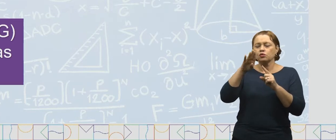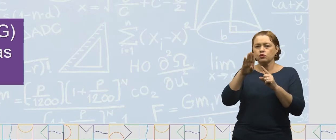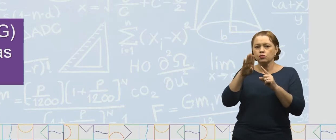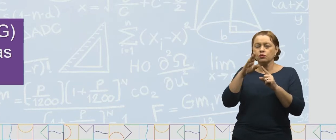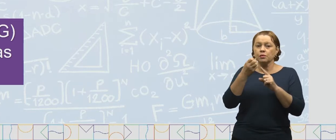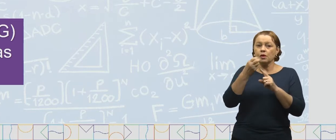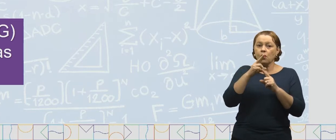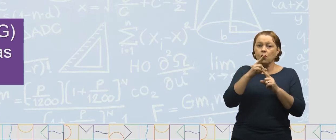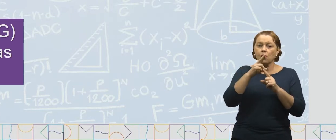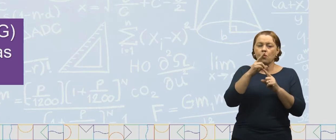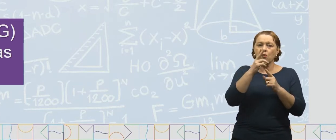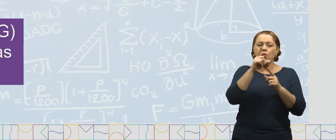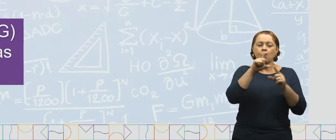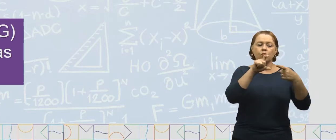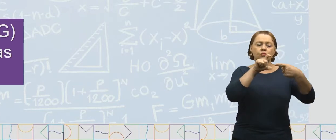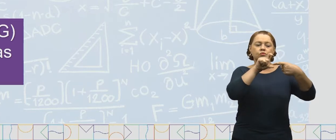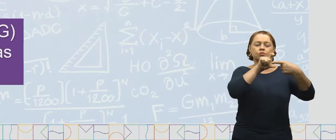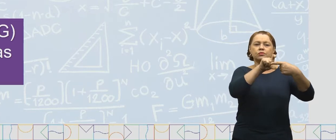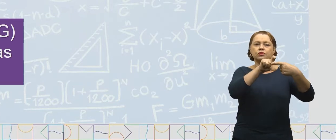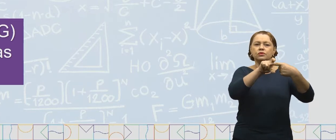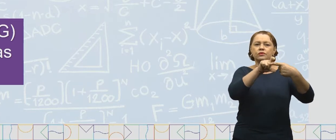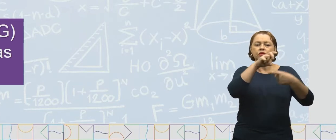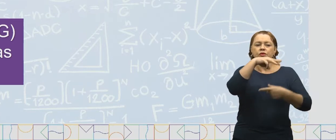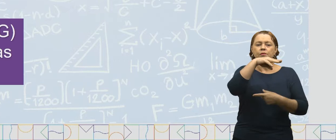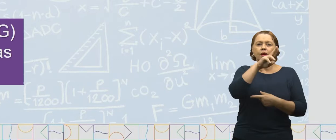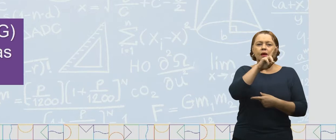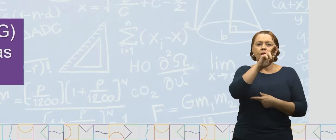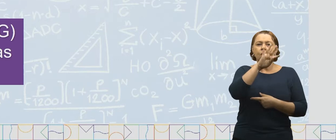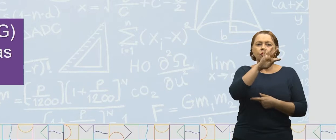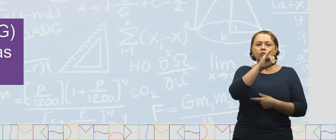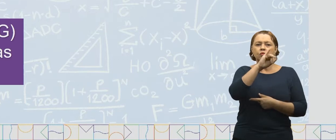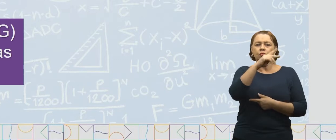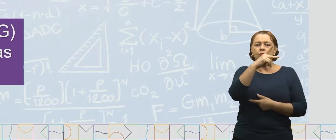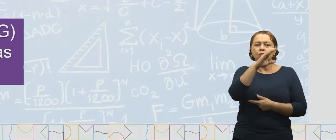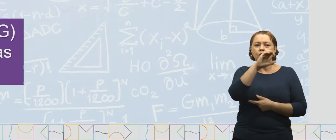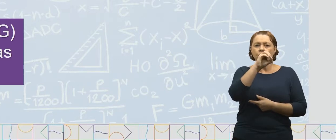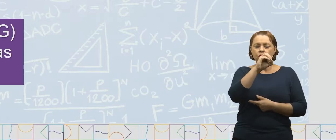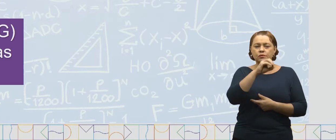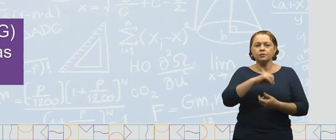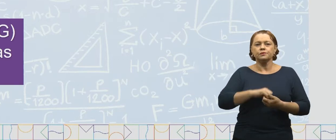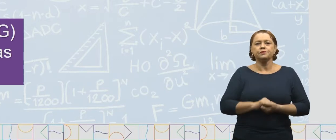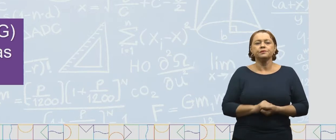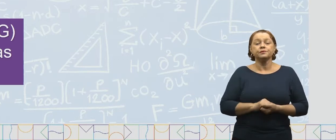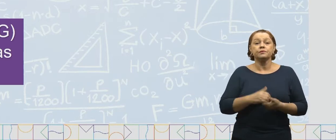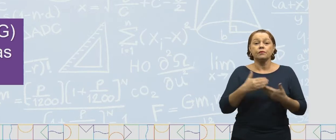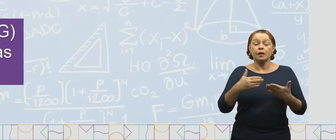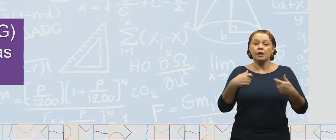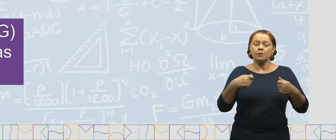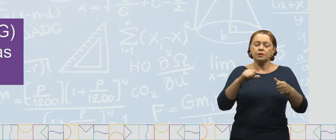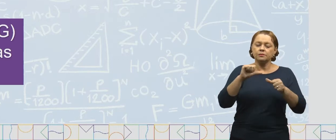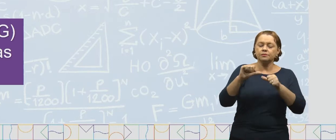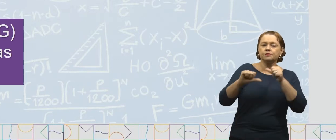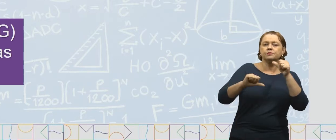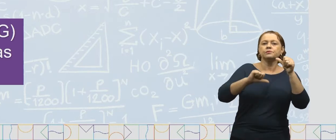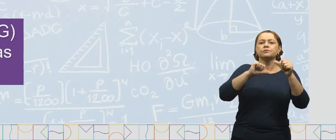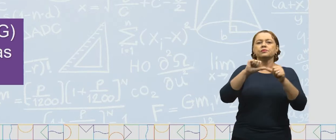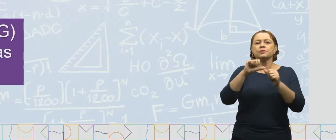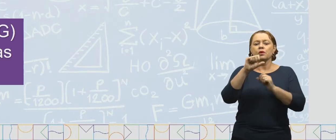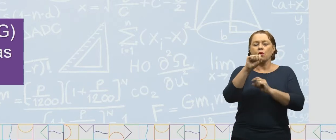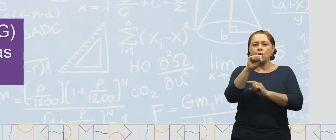submúltiplos ou dividi-la indo para os múltiplos. Nesse caso, vamos converter esses